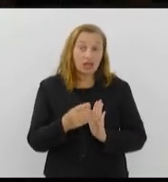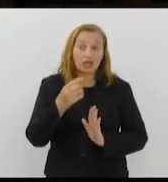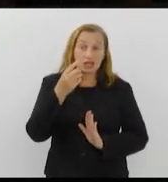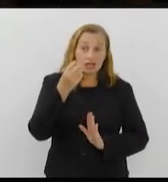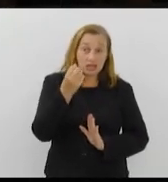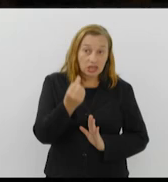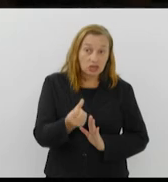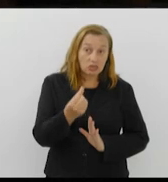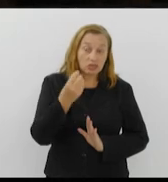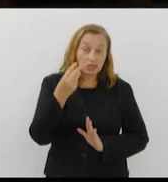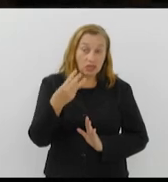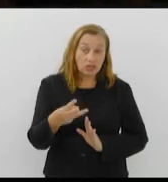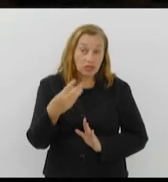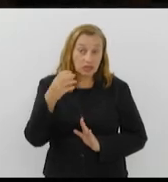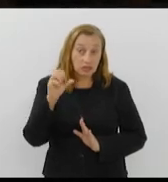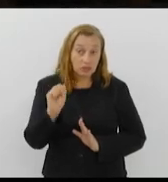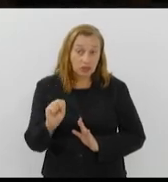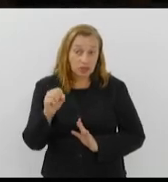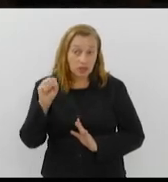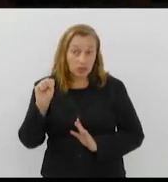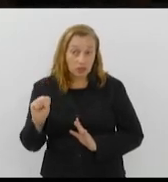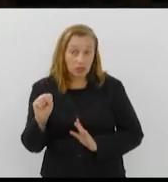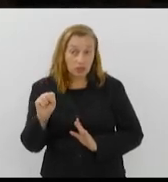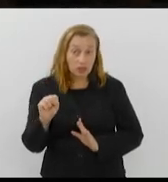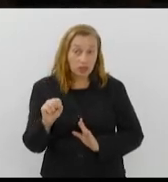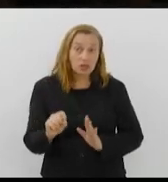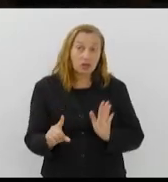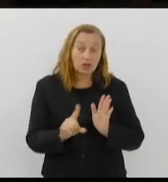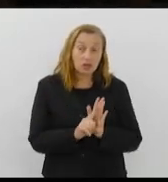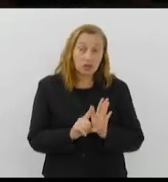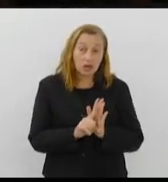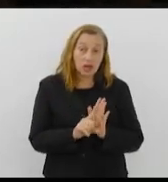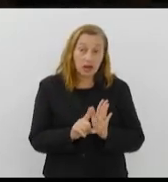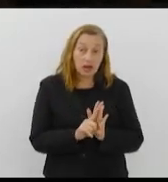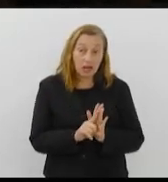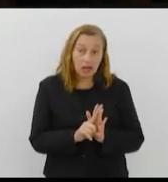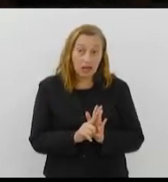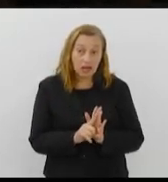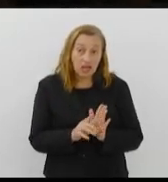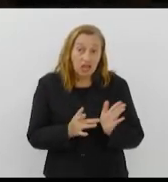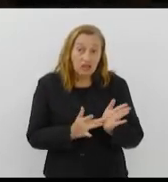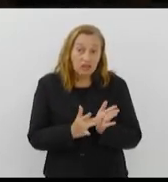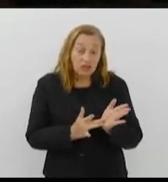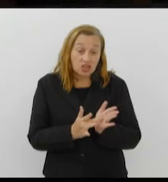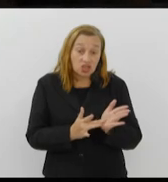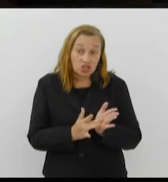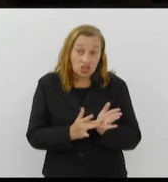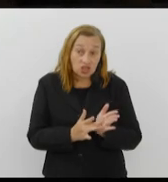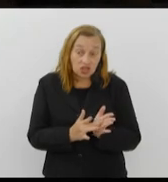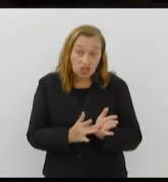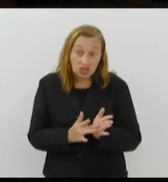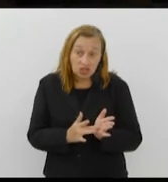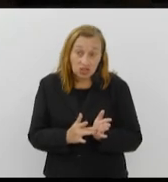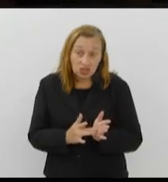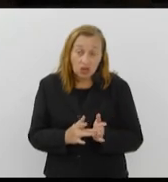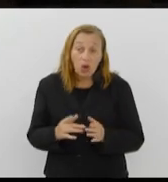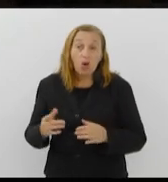3.688, de 3 de outubro de 1941, Lei das Contravenções Penais, fingir-se de funcionário público.